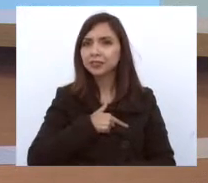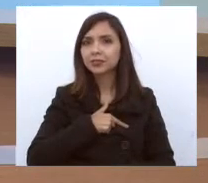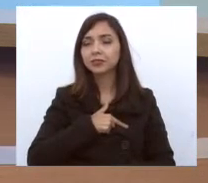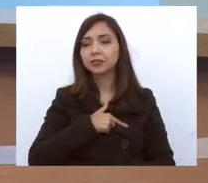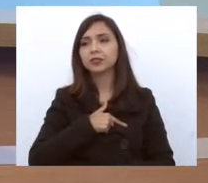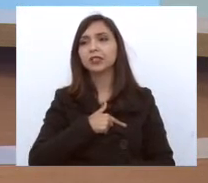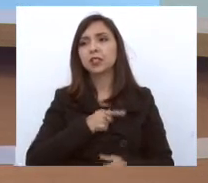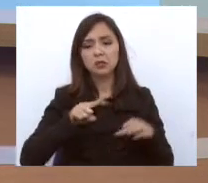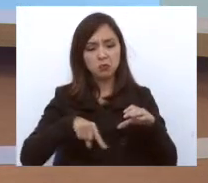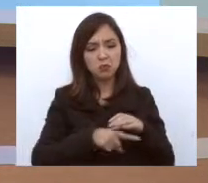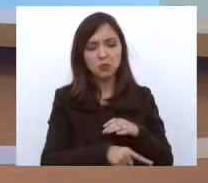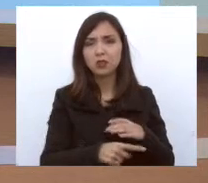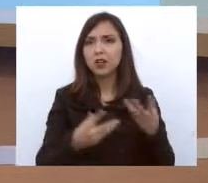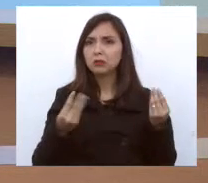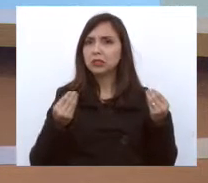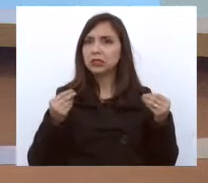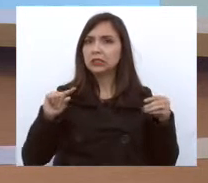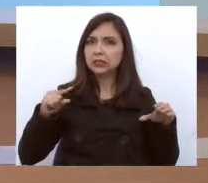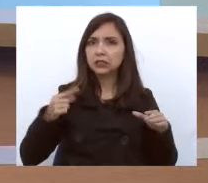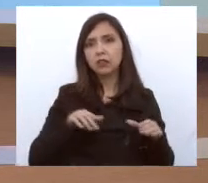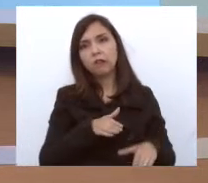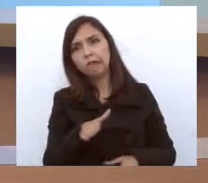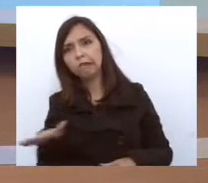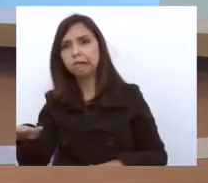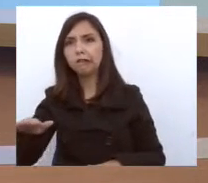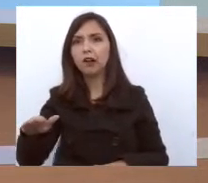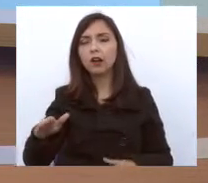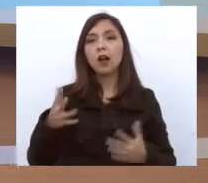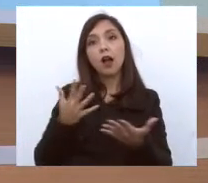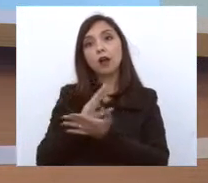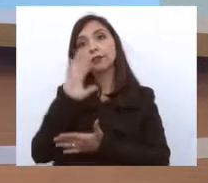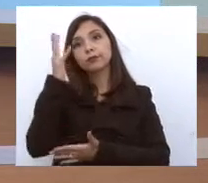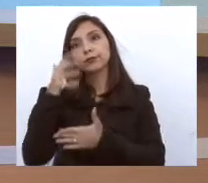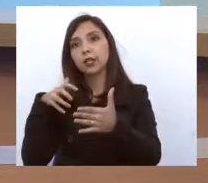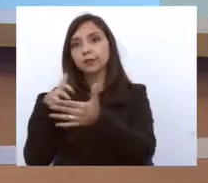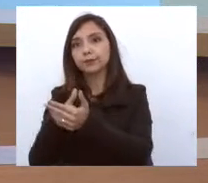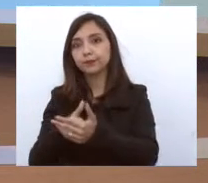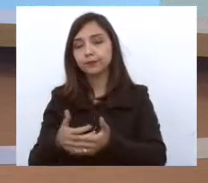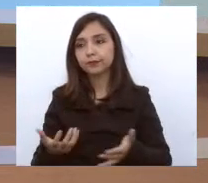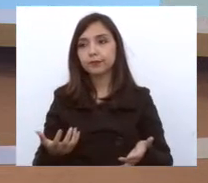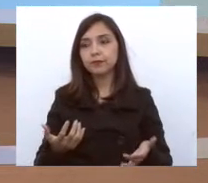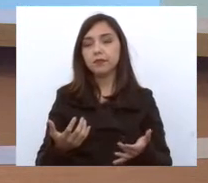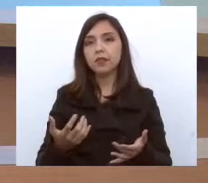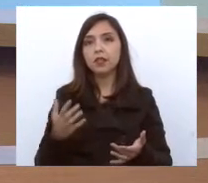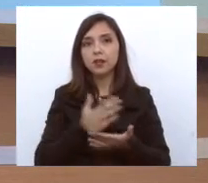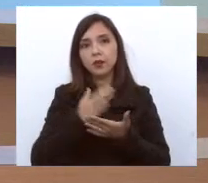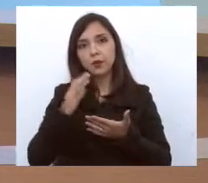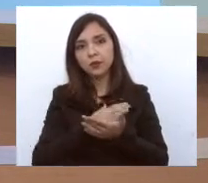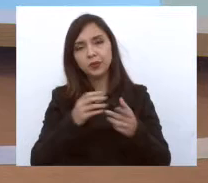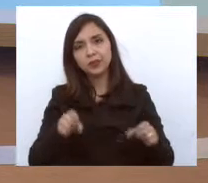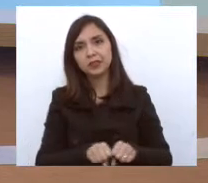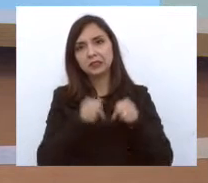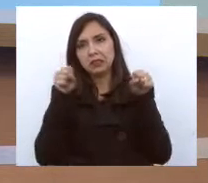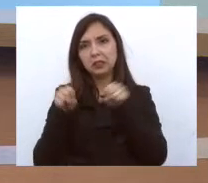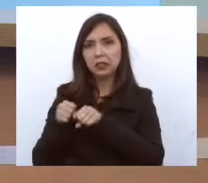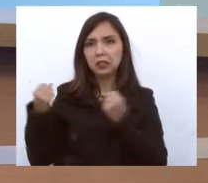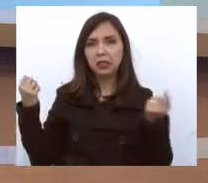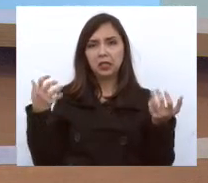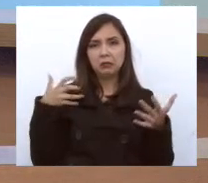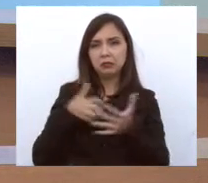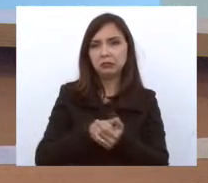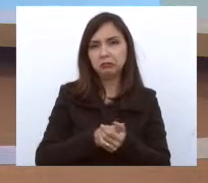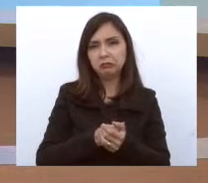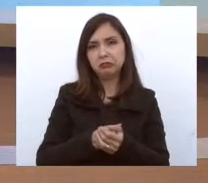não é buraco, é cratera. Os carros vão desviar, acaba provocando acidente. Os carros passam, se quebram tudo, se arrebenta